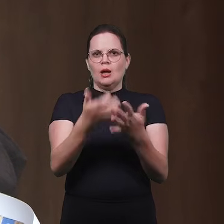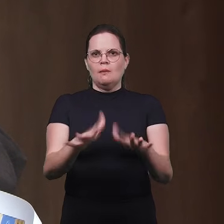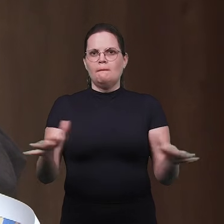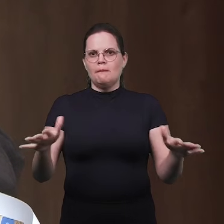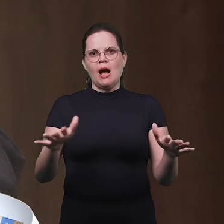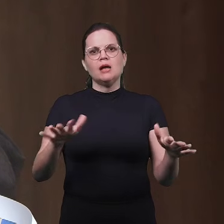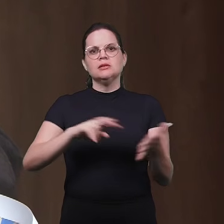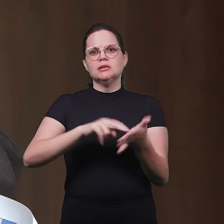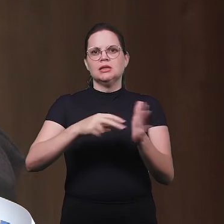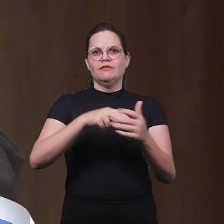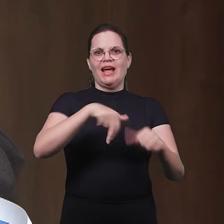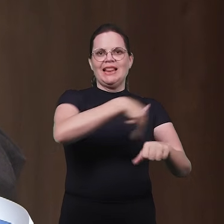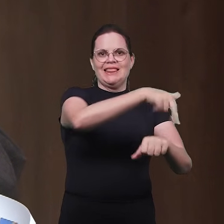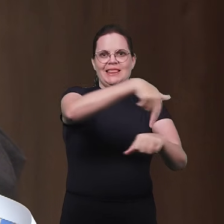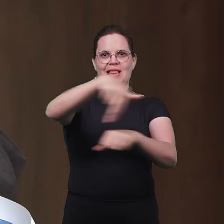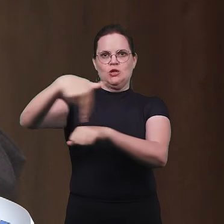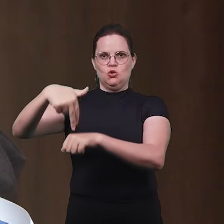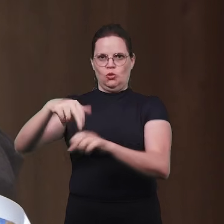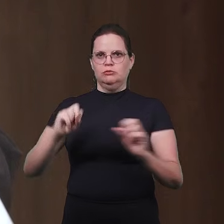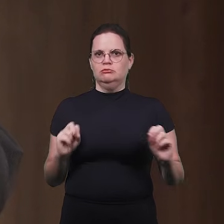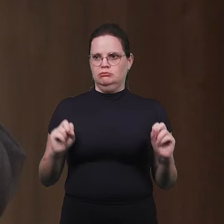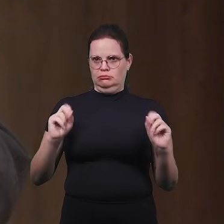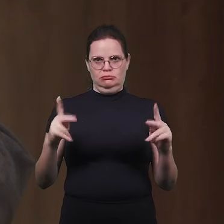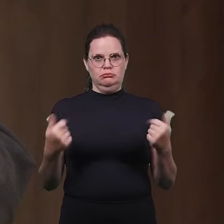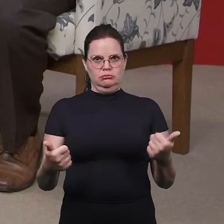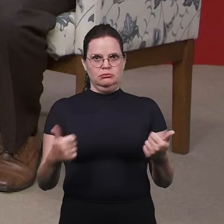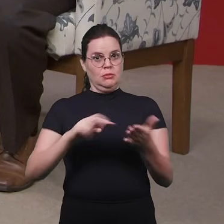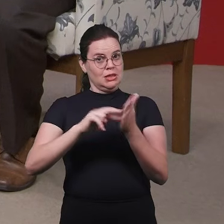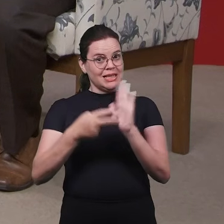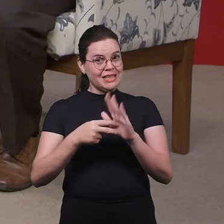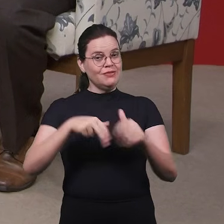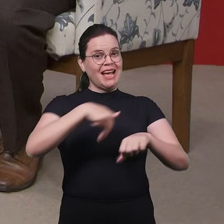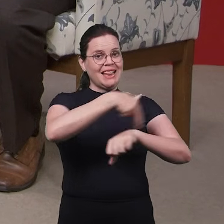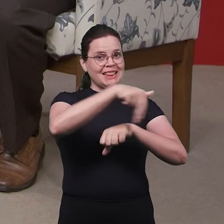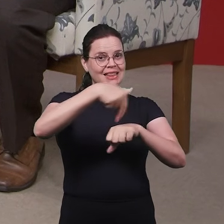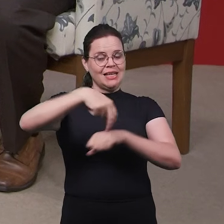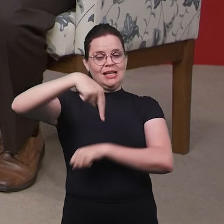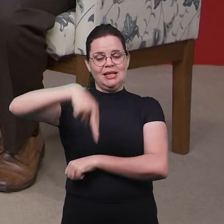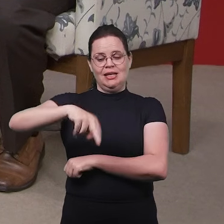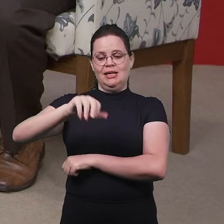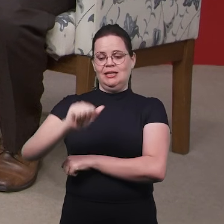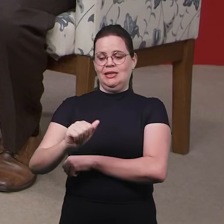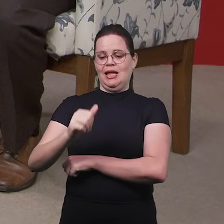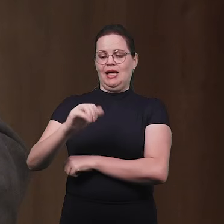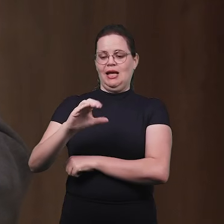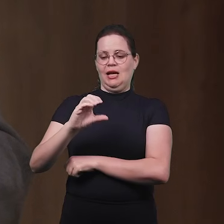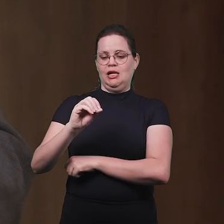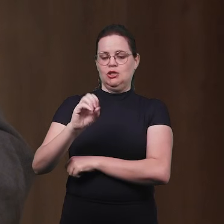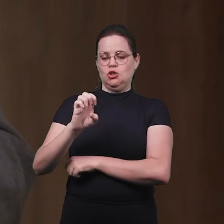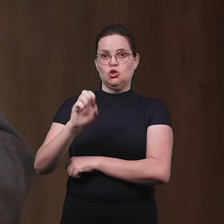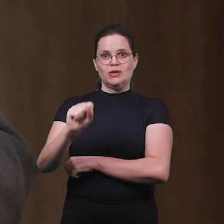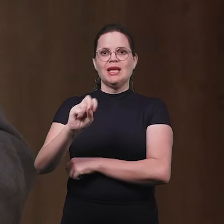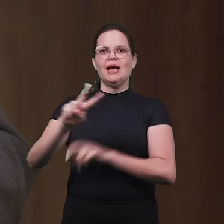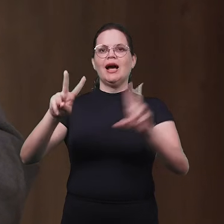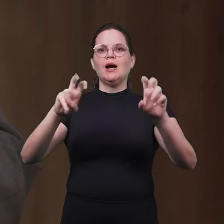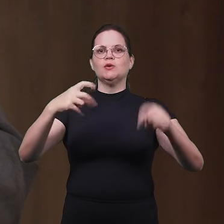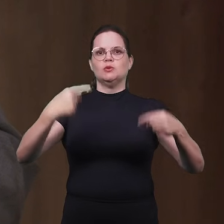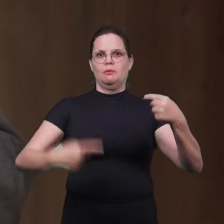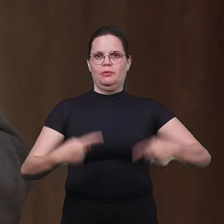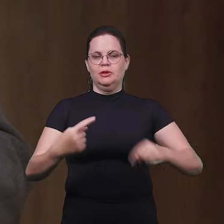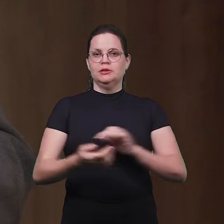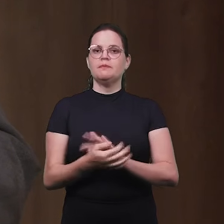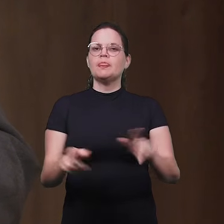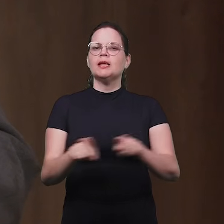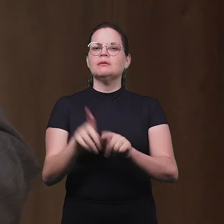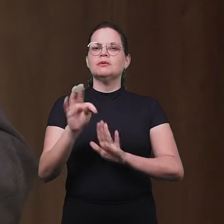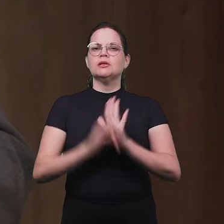mar de nações. Nações. Fica claro. Né? Lembrando sempre que é a parte política, né? O